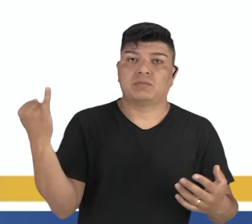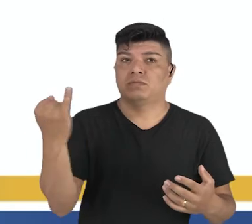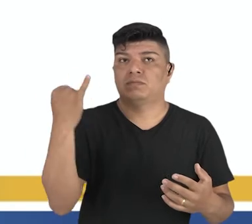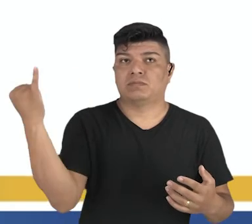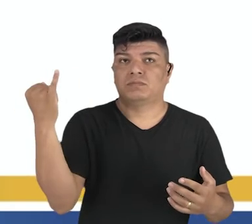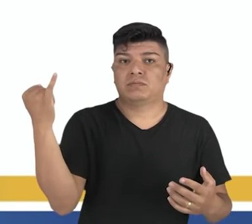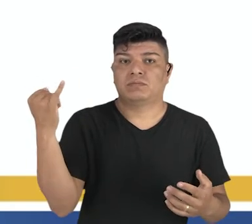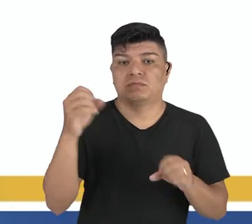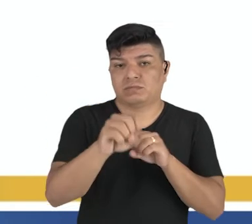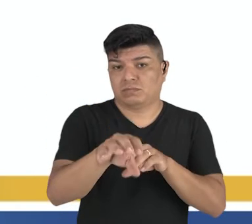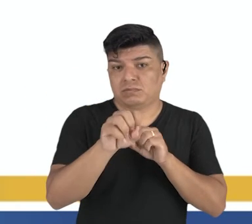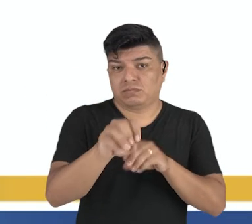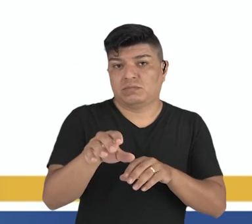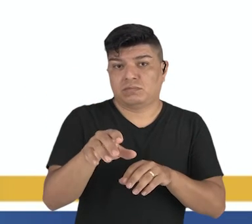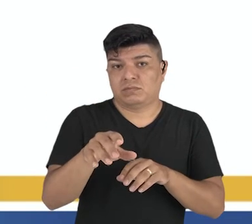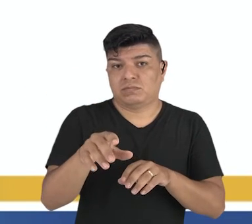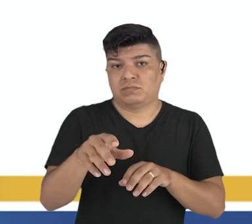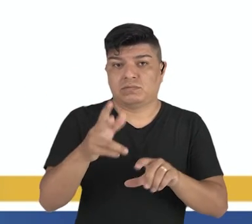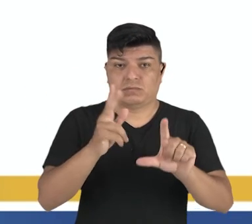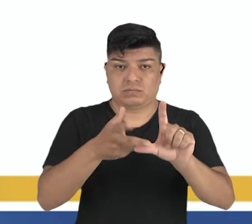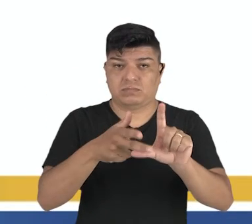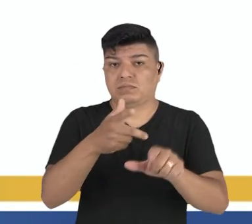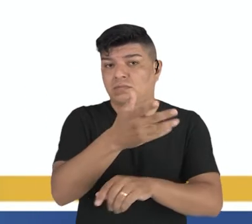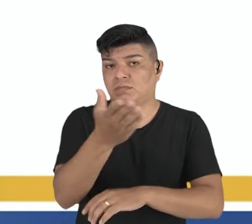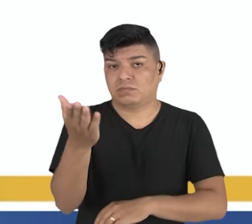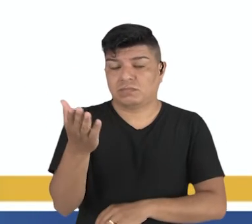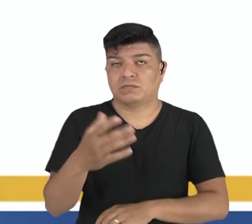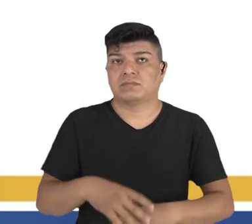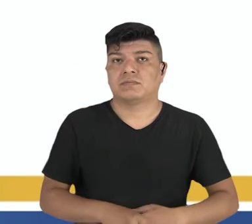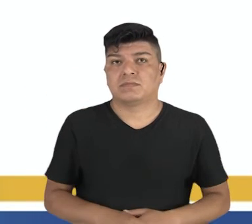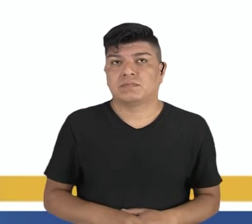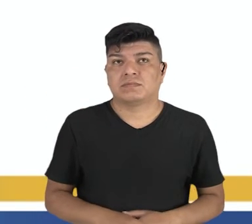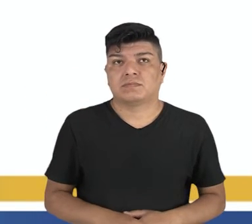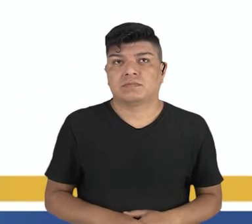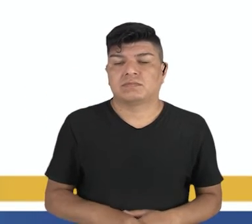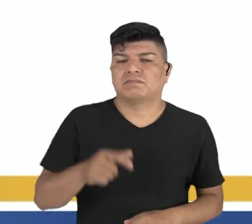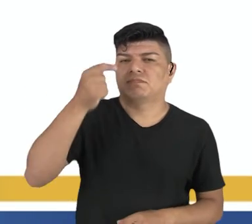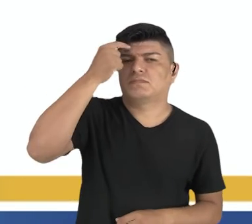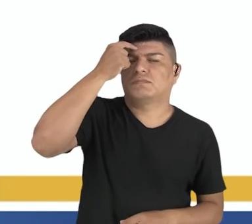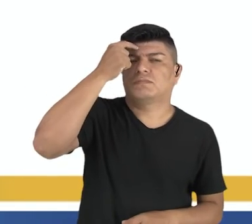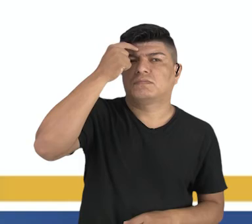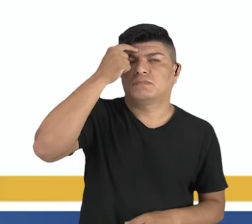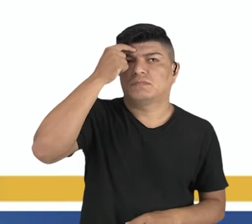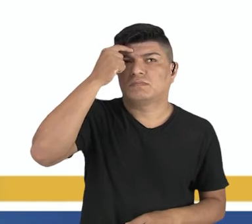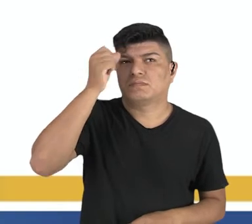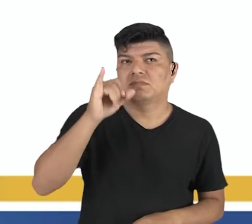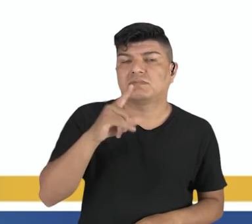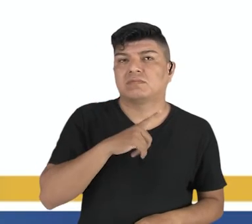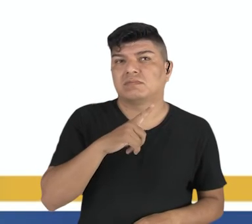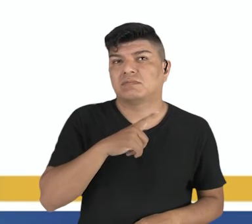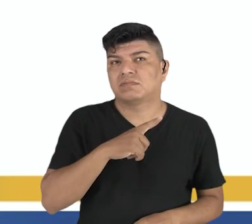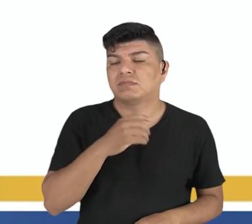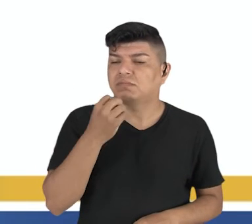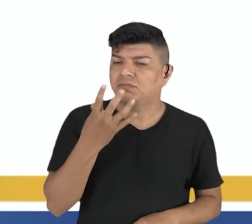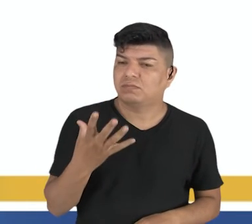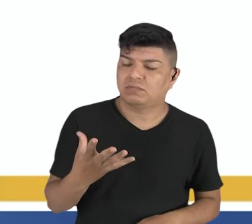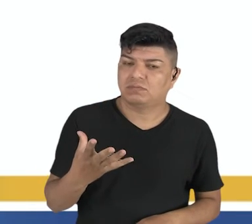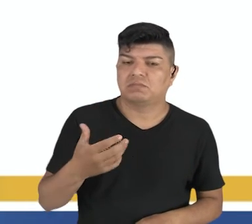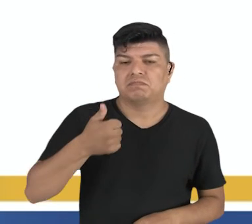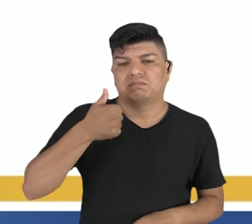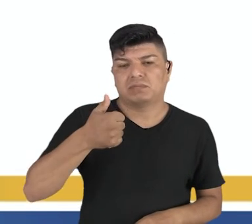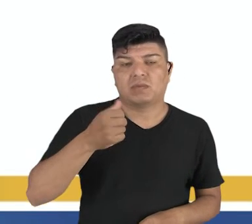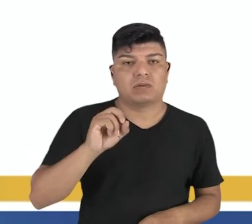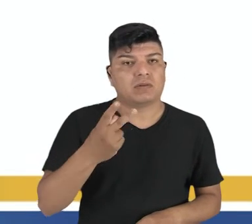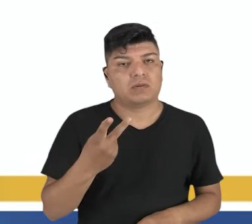para você? O que você acha? Qual tem sido a eficácia? Eficácia é você pensar se tem sido bom,